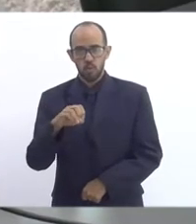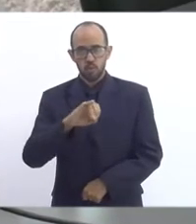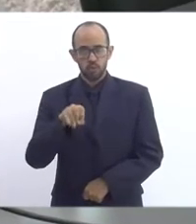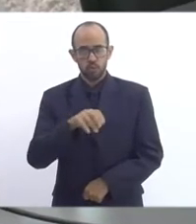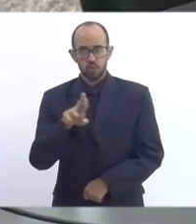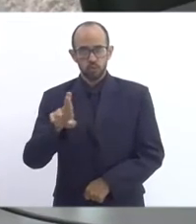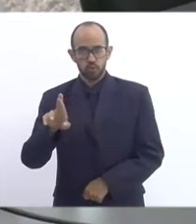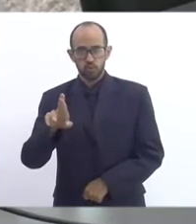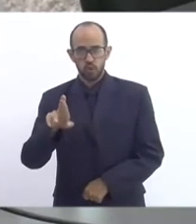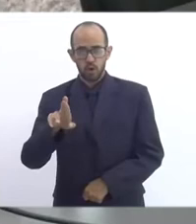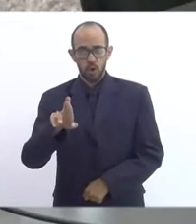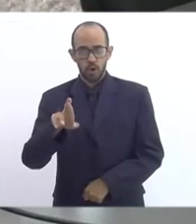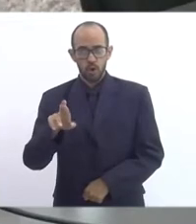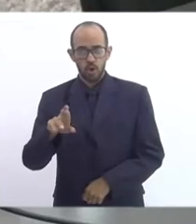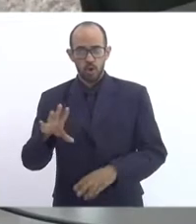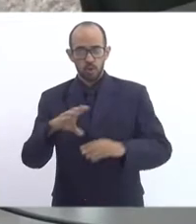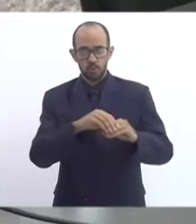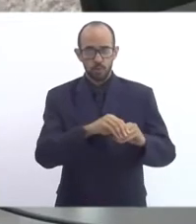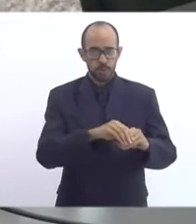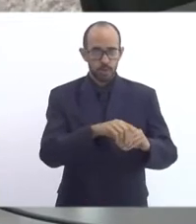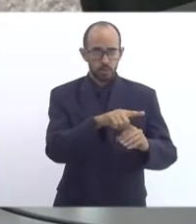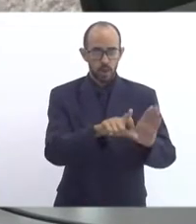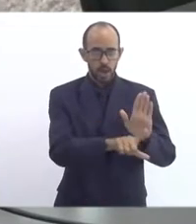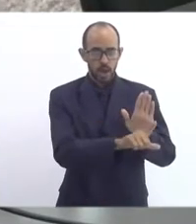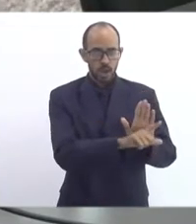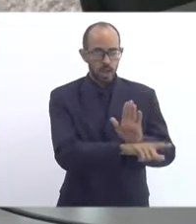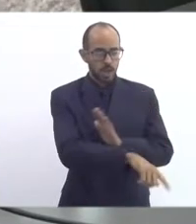parecer pela anexação ao PL